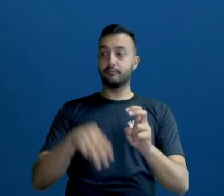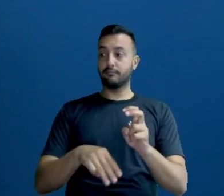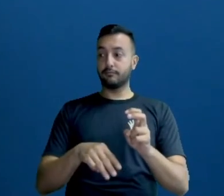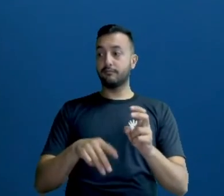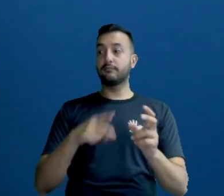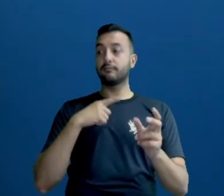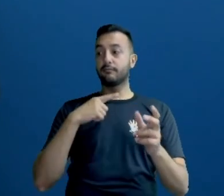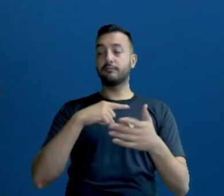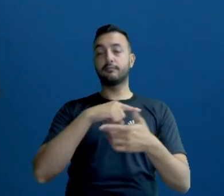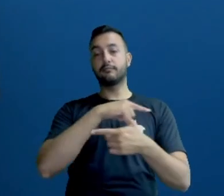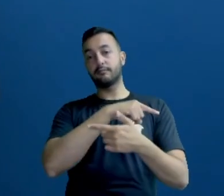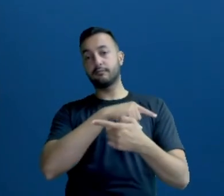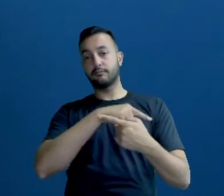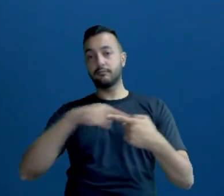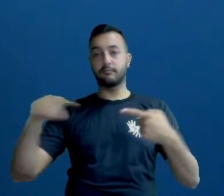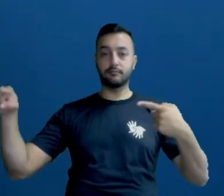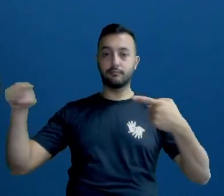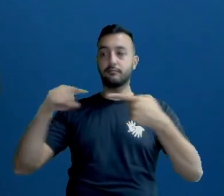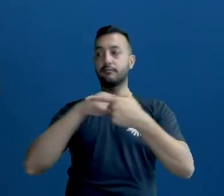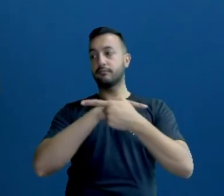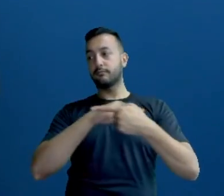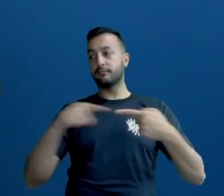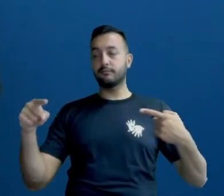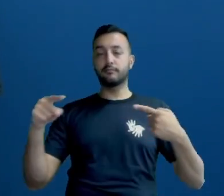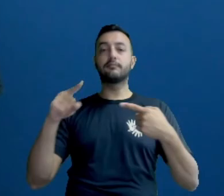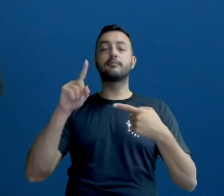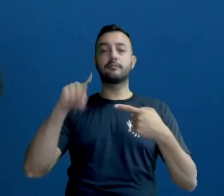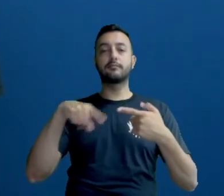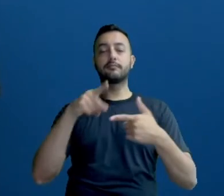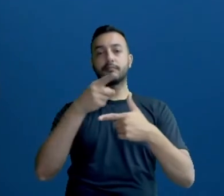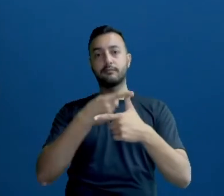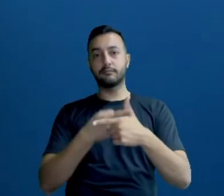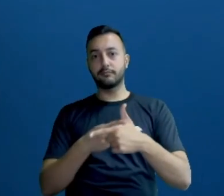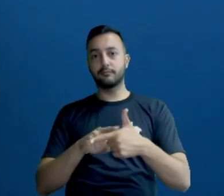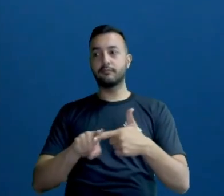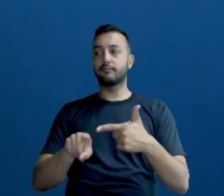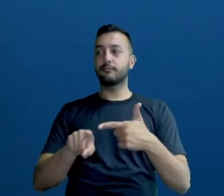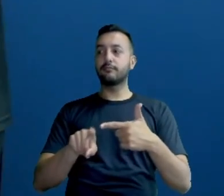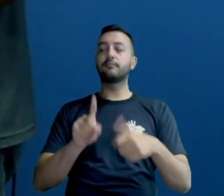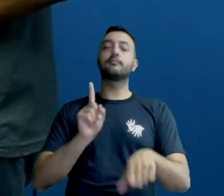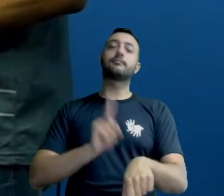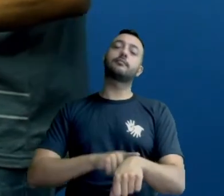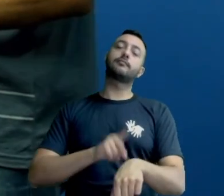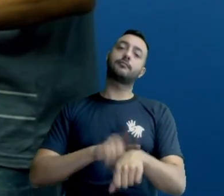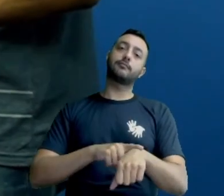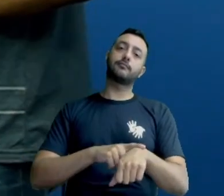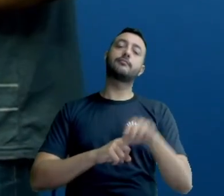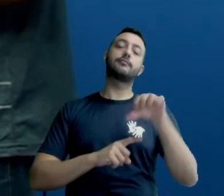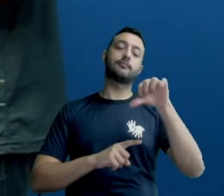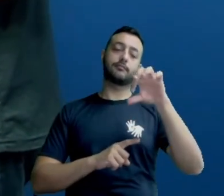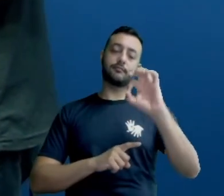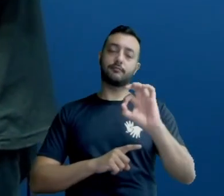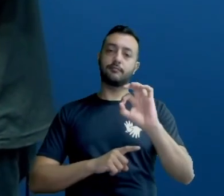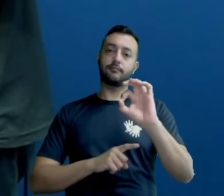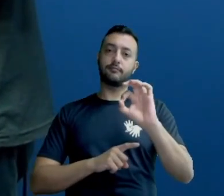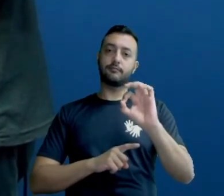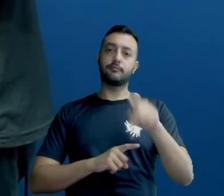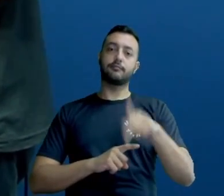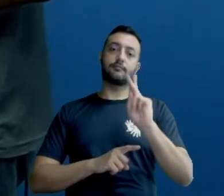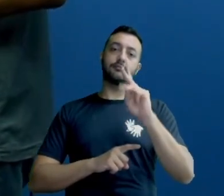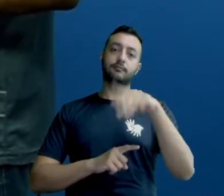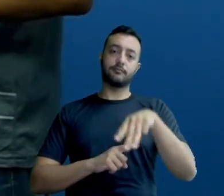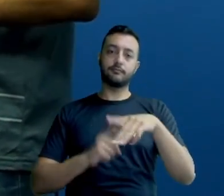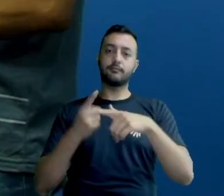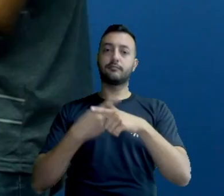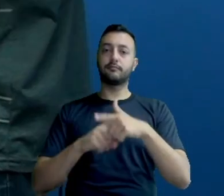Esse traço aqui embaixo significa por, isso aqui, ó, por hora. Então, é 90